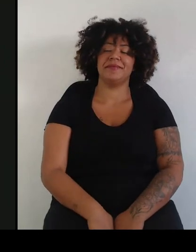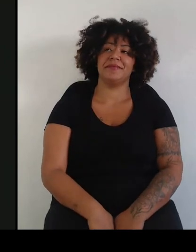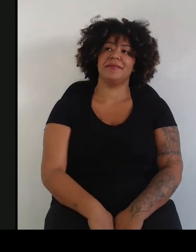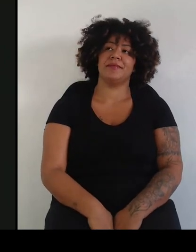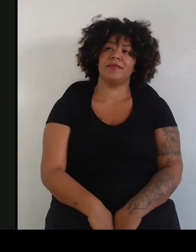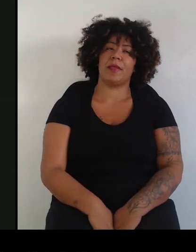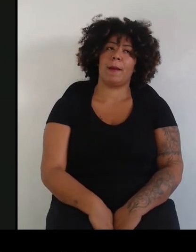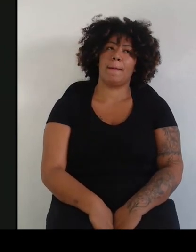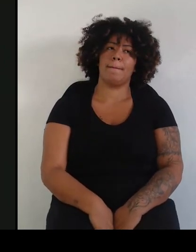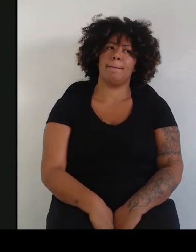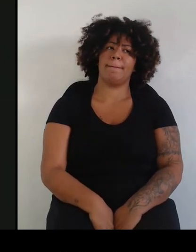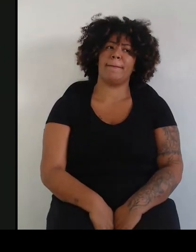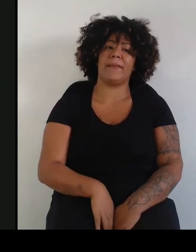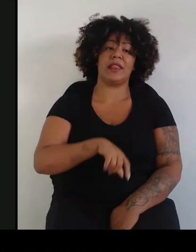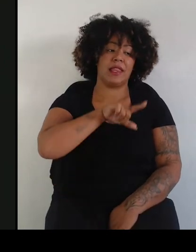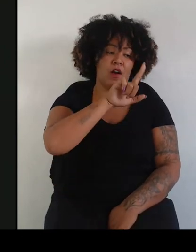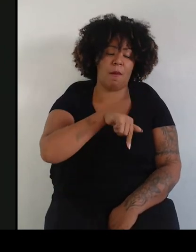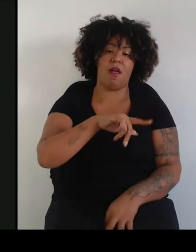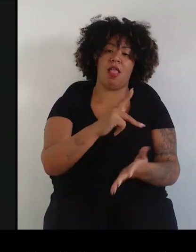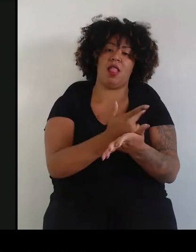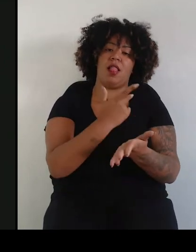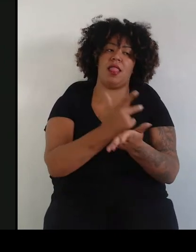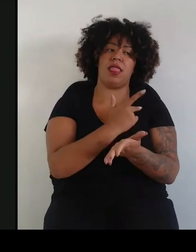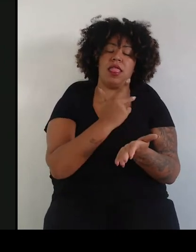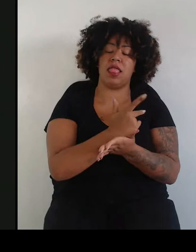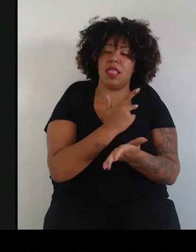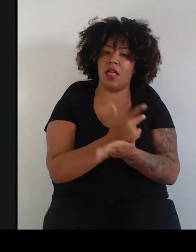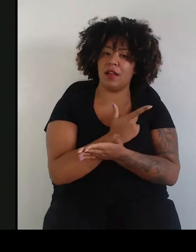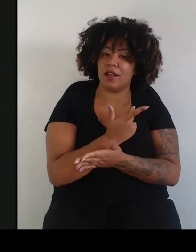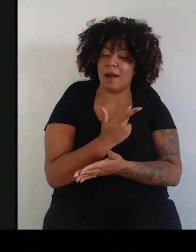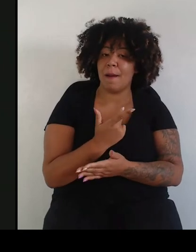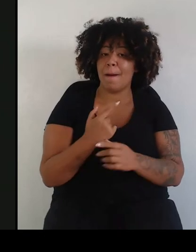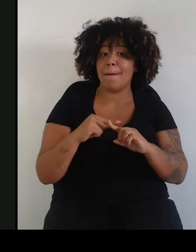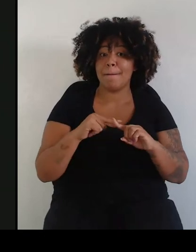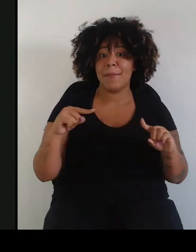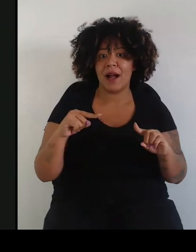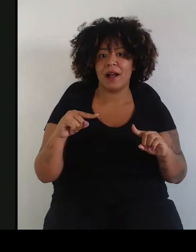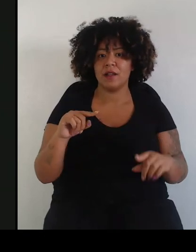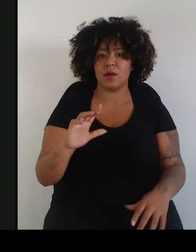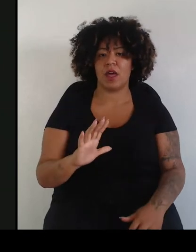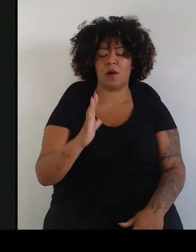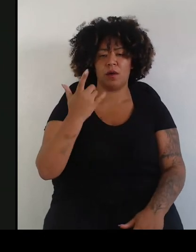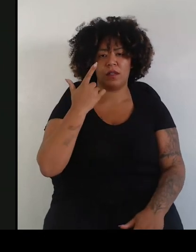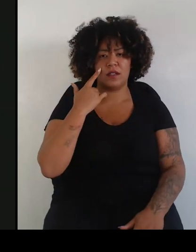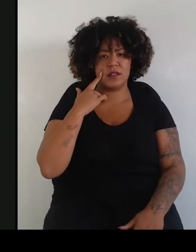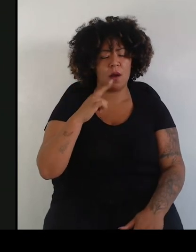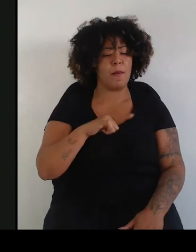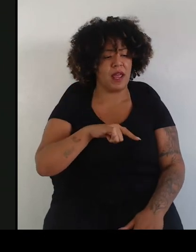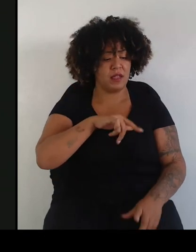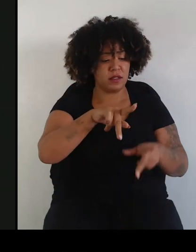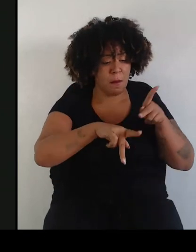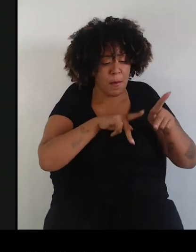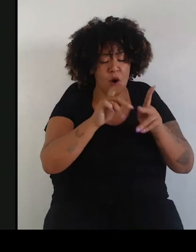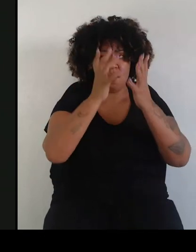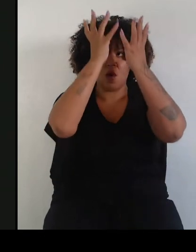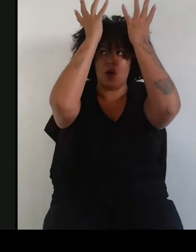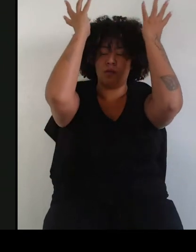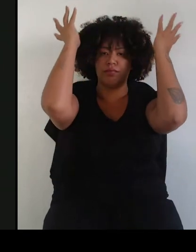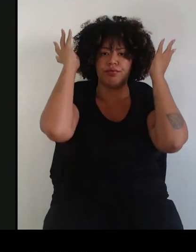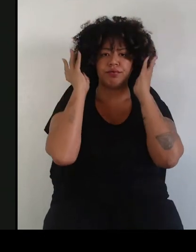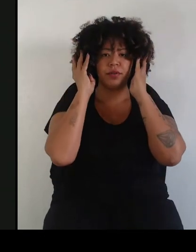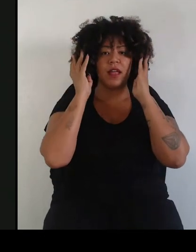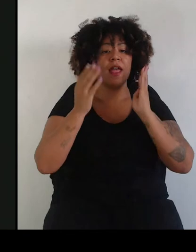perversidade no entanto oferecer esses mesmos indígenas o corpo de Cristo